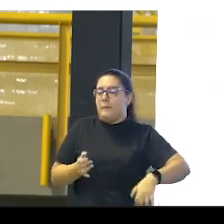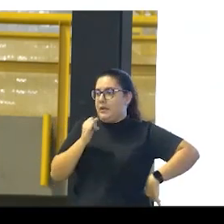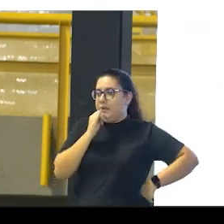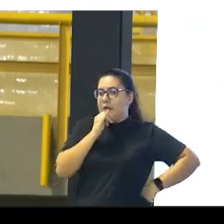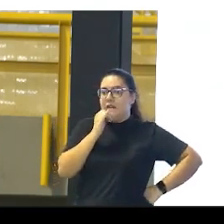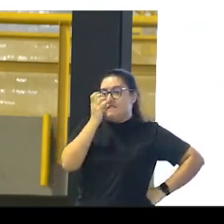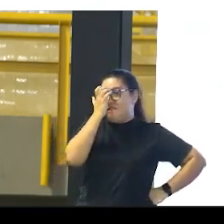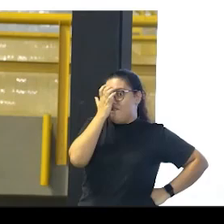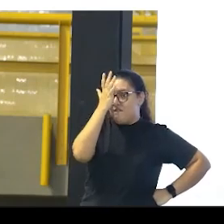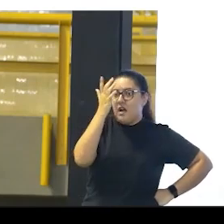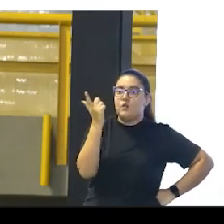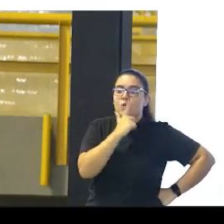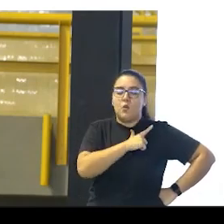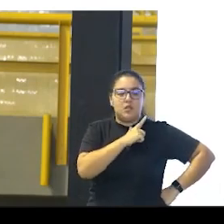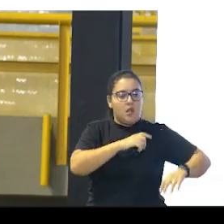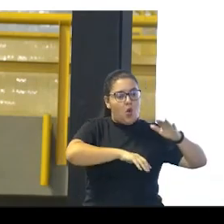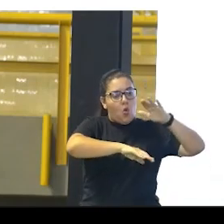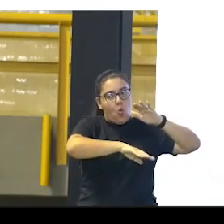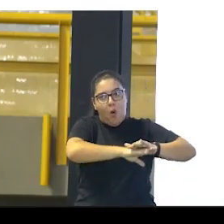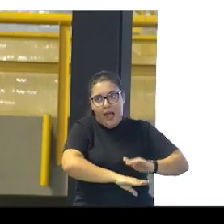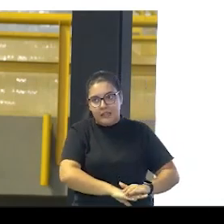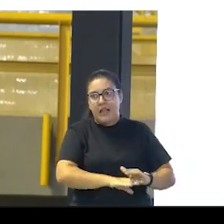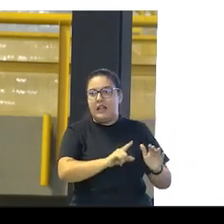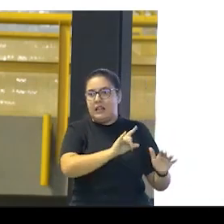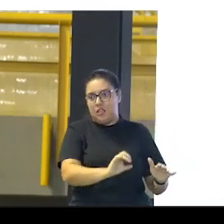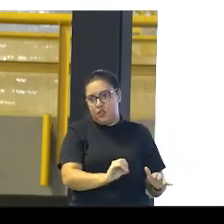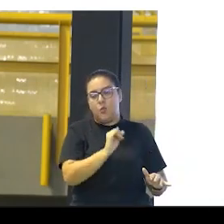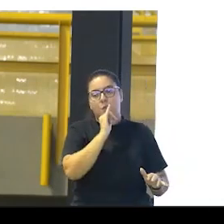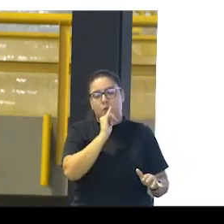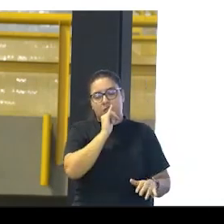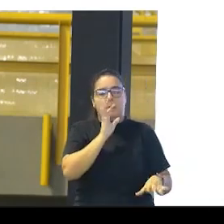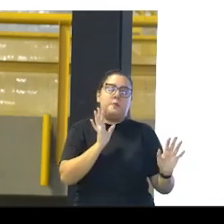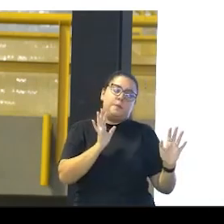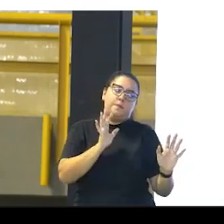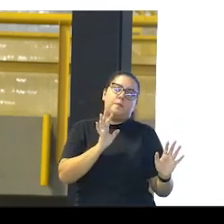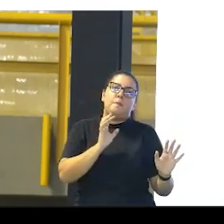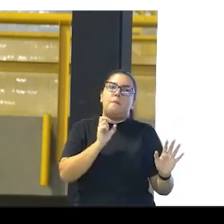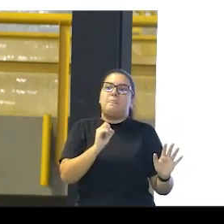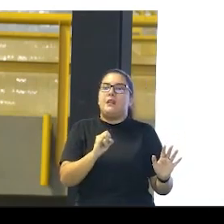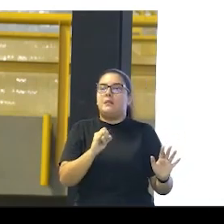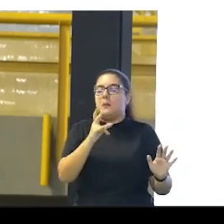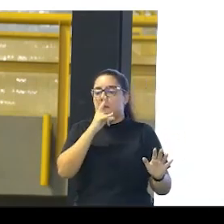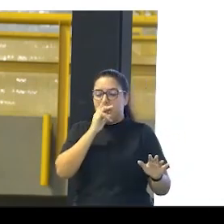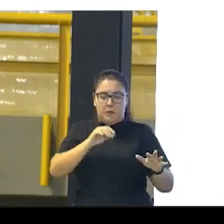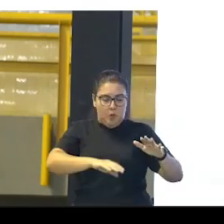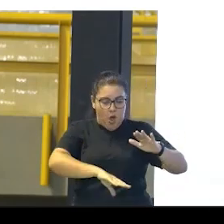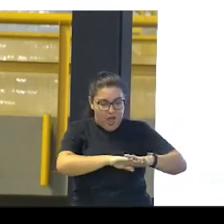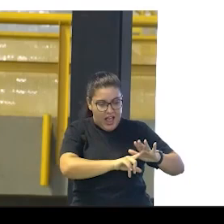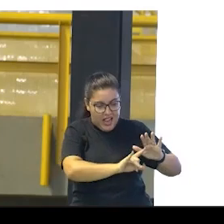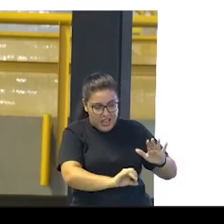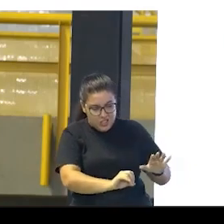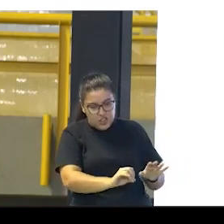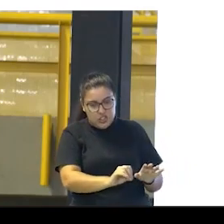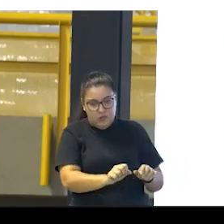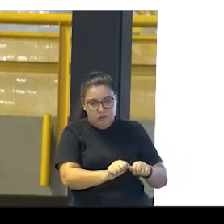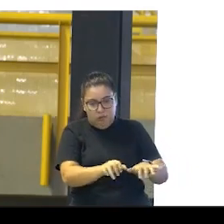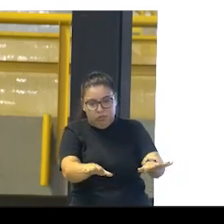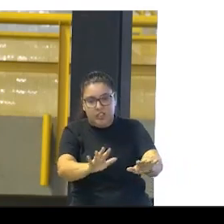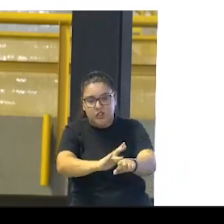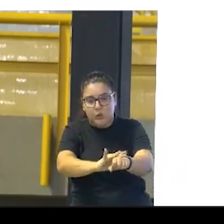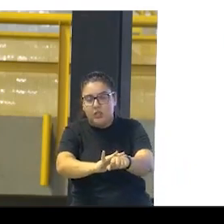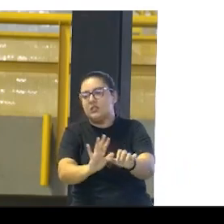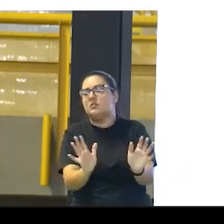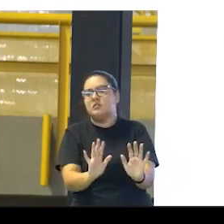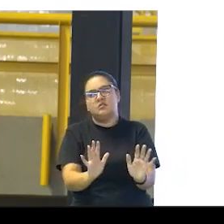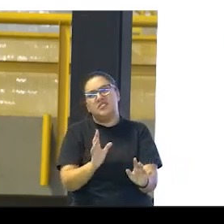ou menos difícil de armazenar esse lixo. Ou seja, a possibilidade de radioatividade é mais rara. Agora,